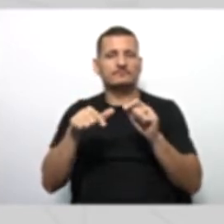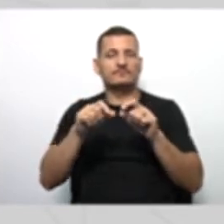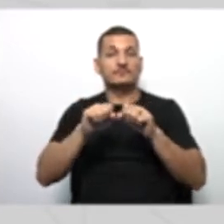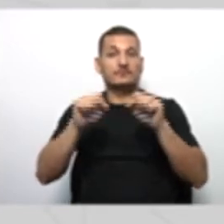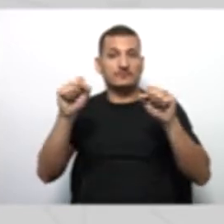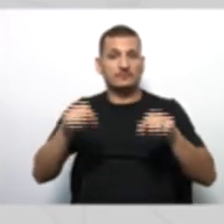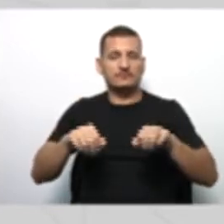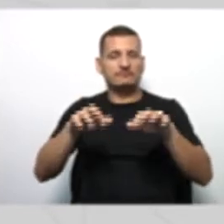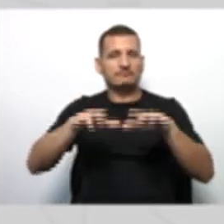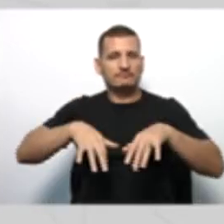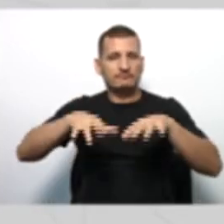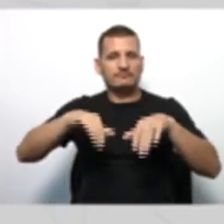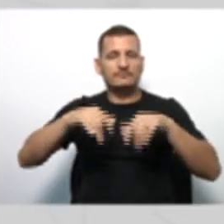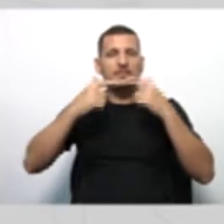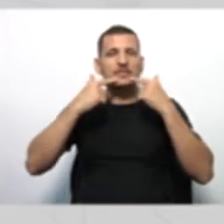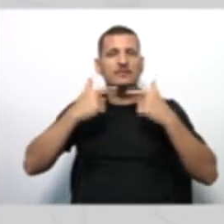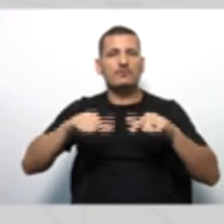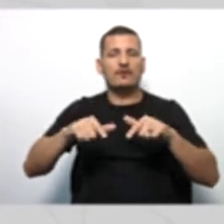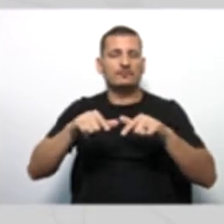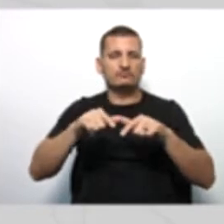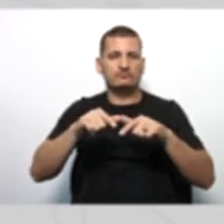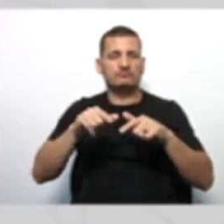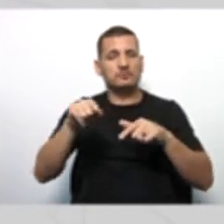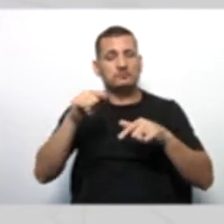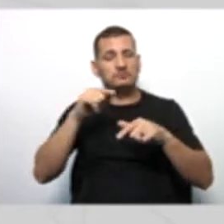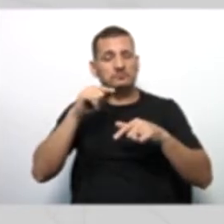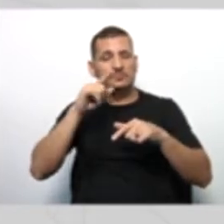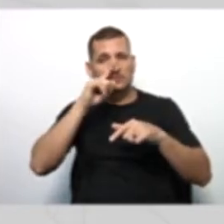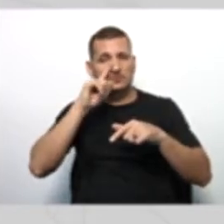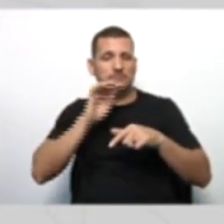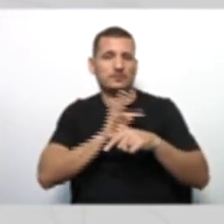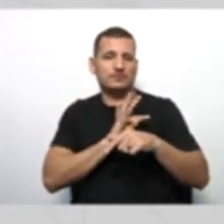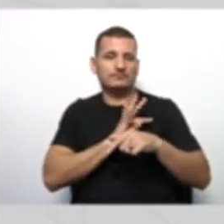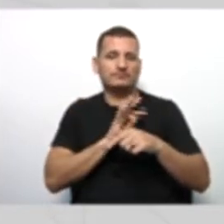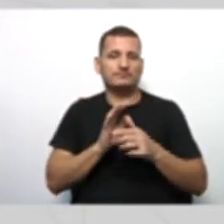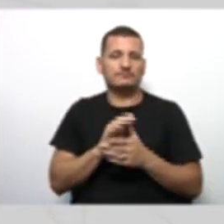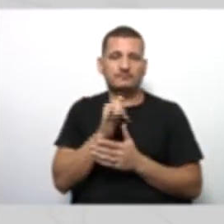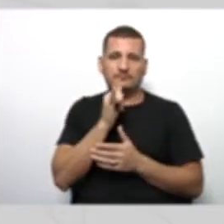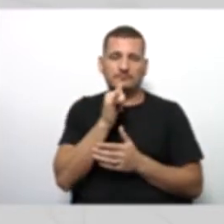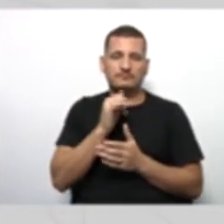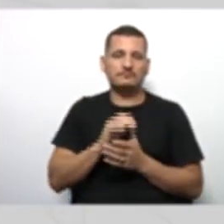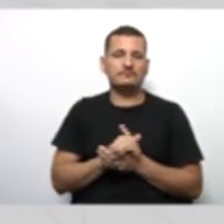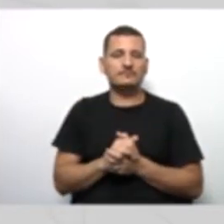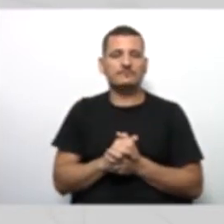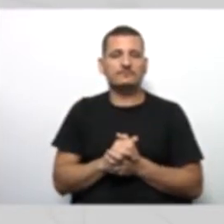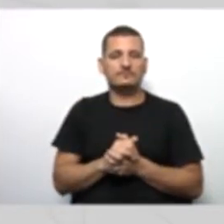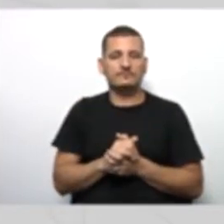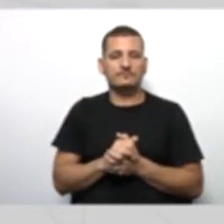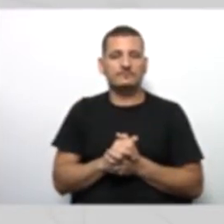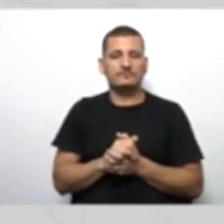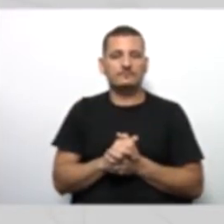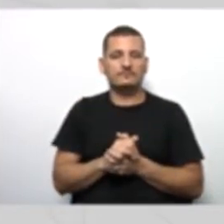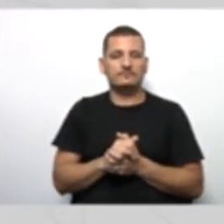riscos técnicos são em relação ao quê? Aos trabalhos técnicos do projeto, realmente, tá? Então, o que eu posso ter